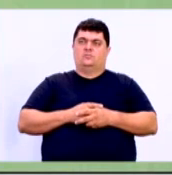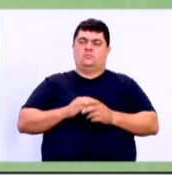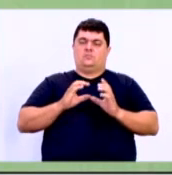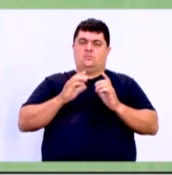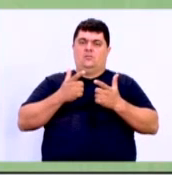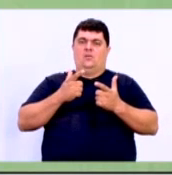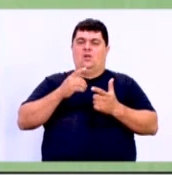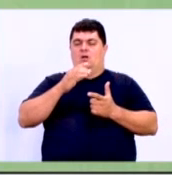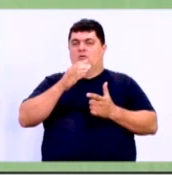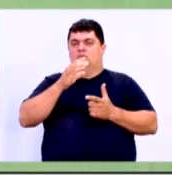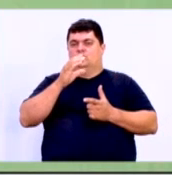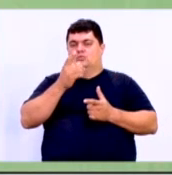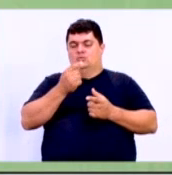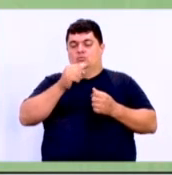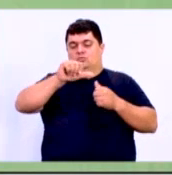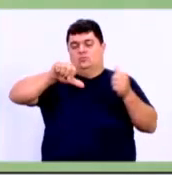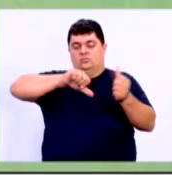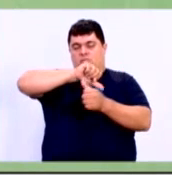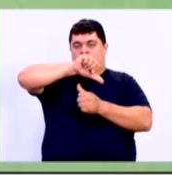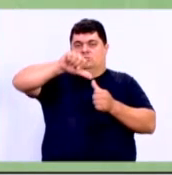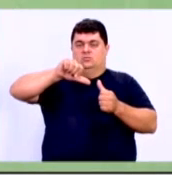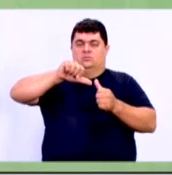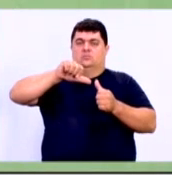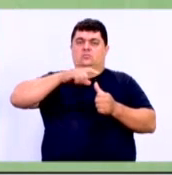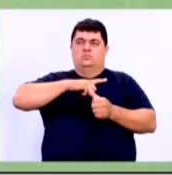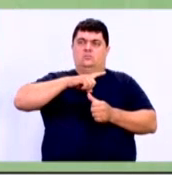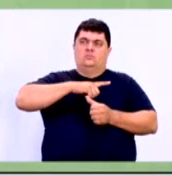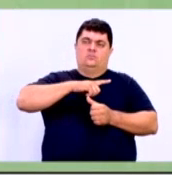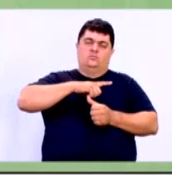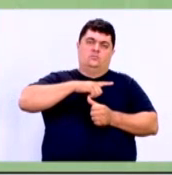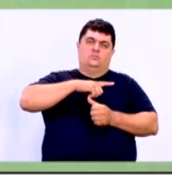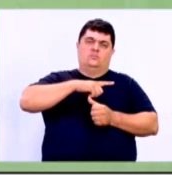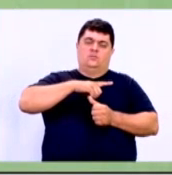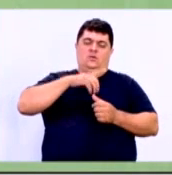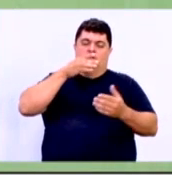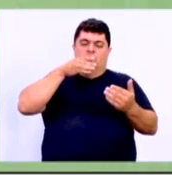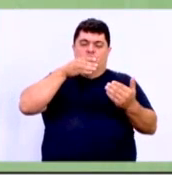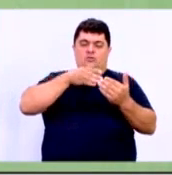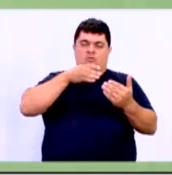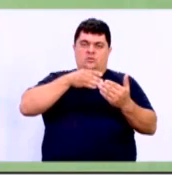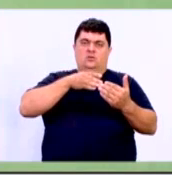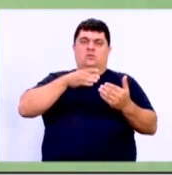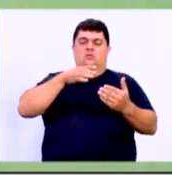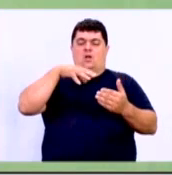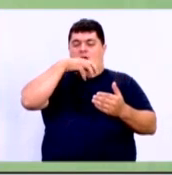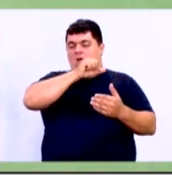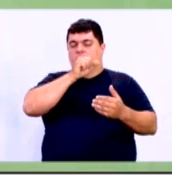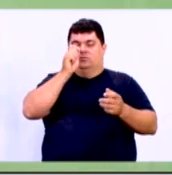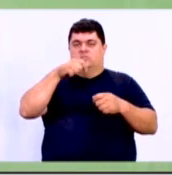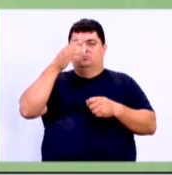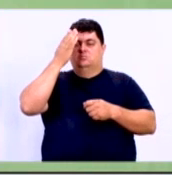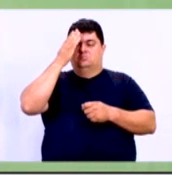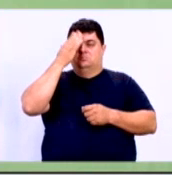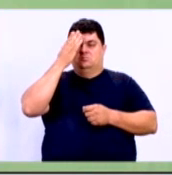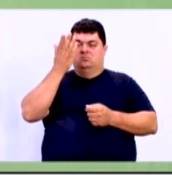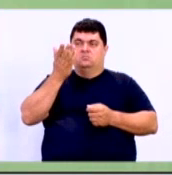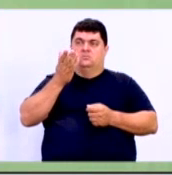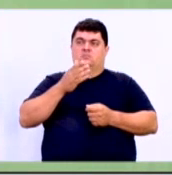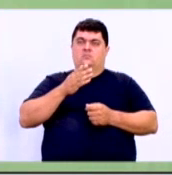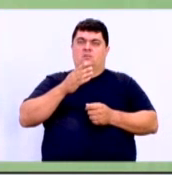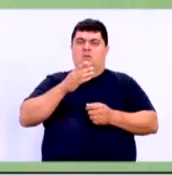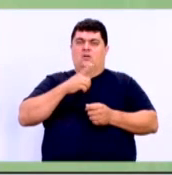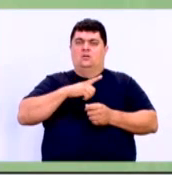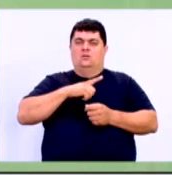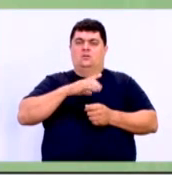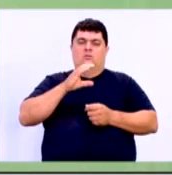Os custos variáveis que são os custos diretos, estão diretamente associados, então você consegue mensurar. Os